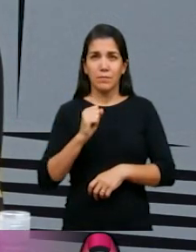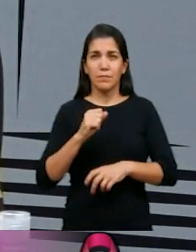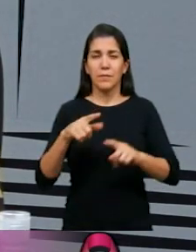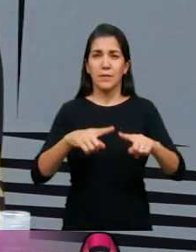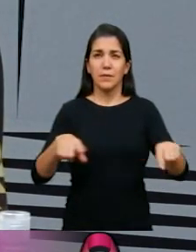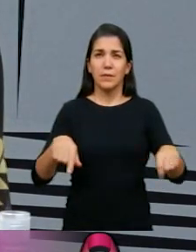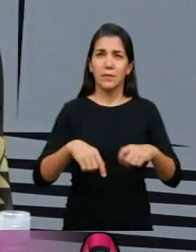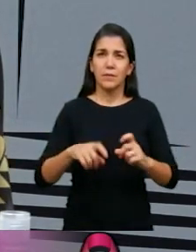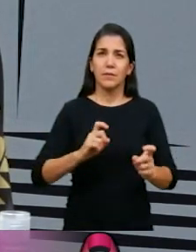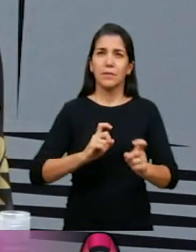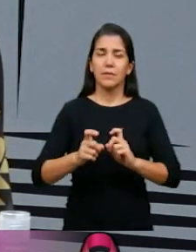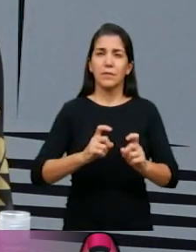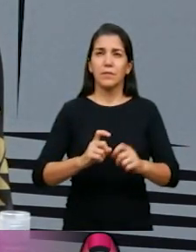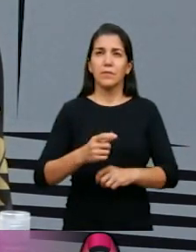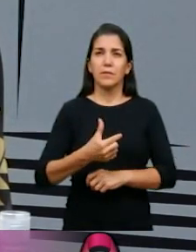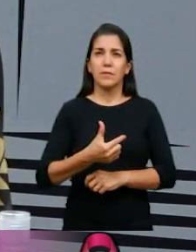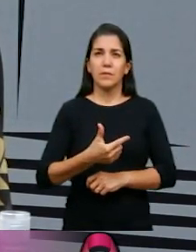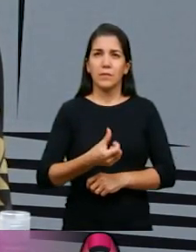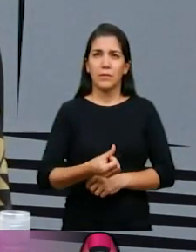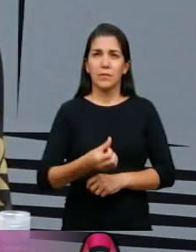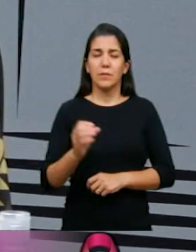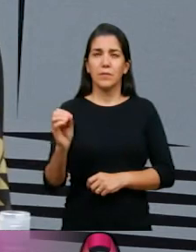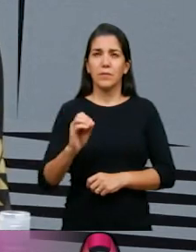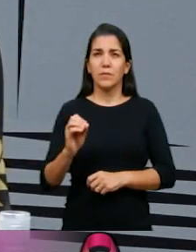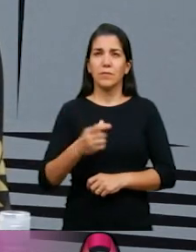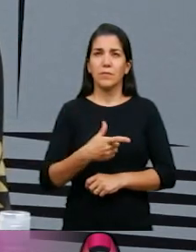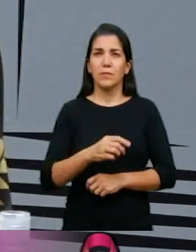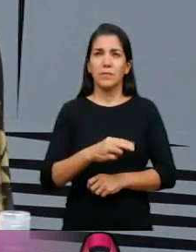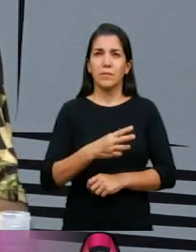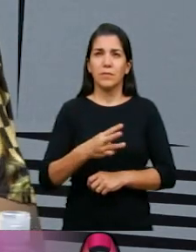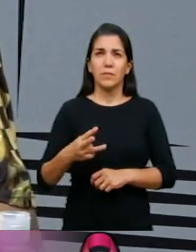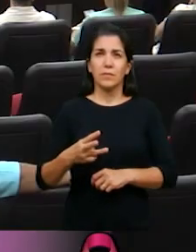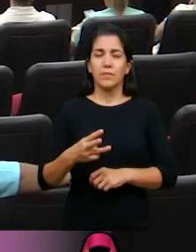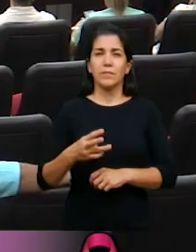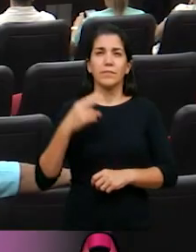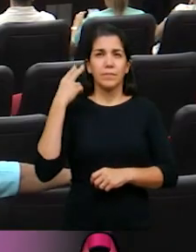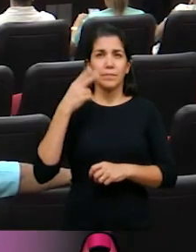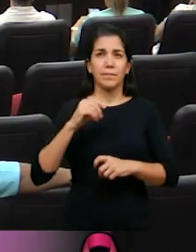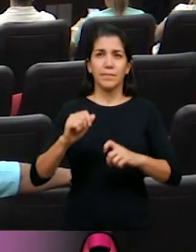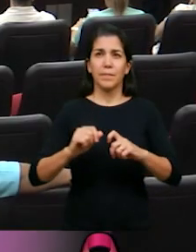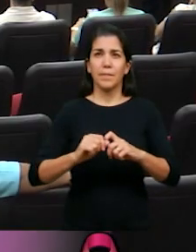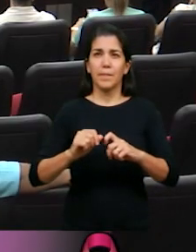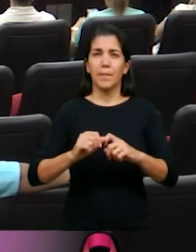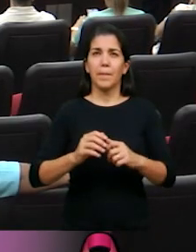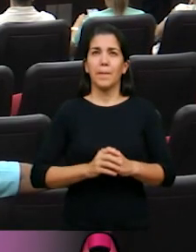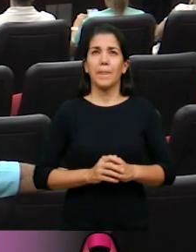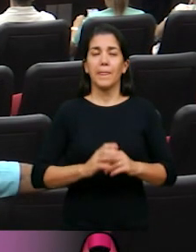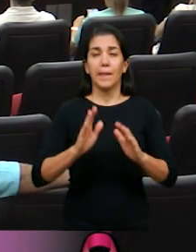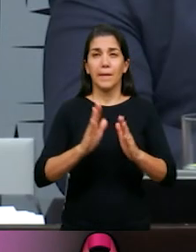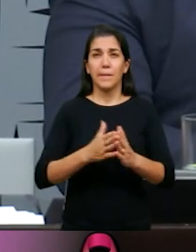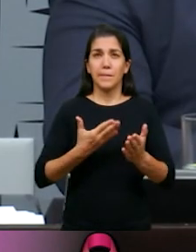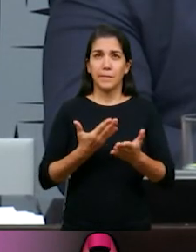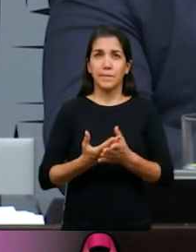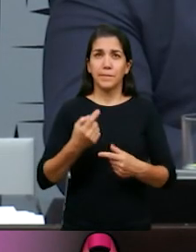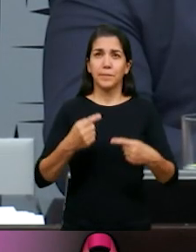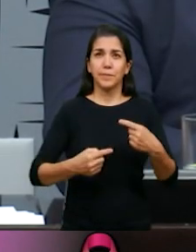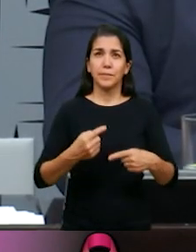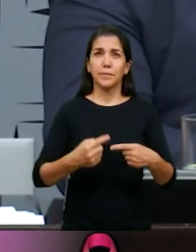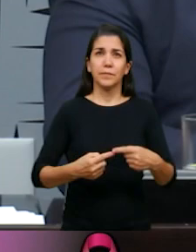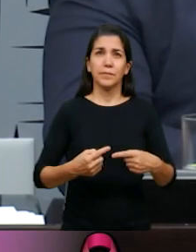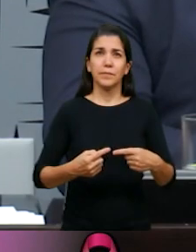26 de outubro de 2023, Arlindo Araújo, vereador, MDB. O requerimento está em